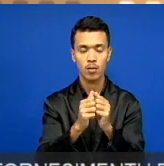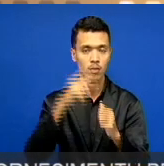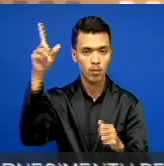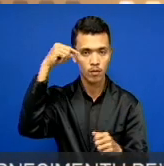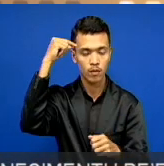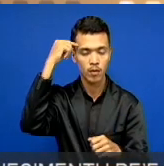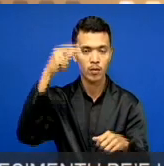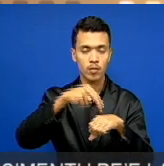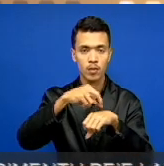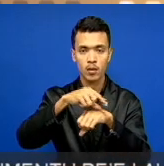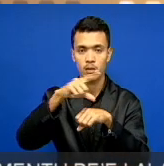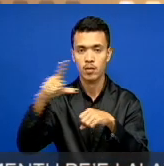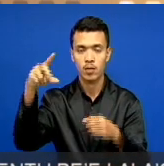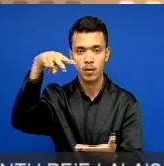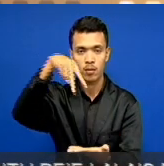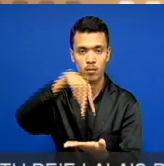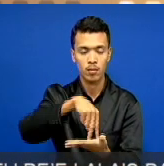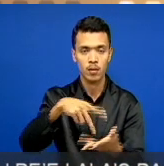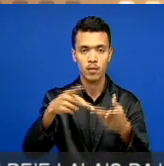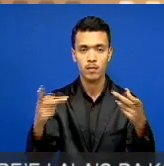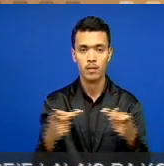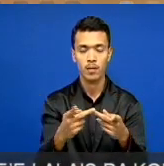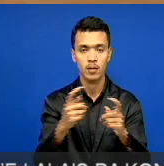Heri Terminal e o município Viqueque.